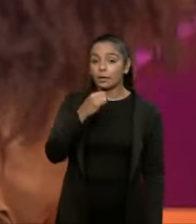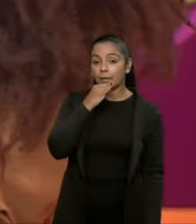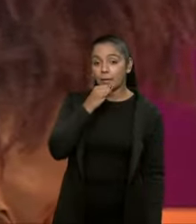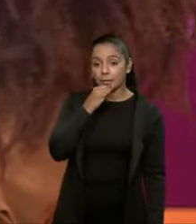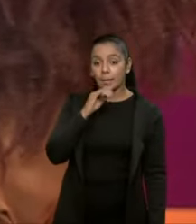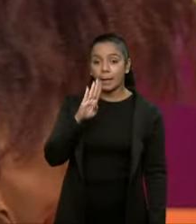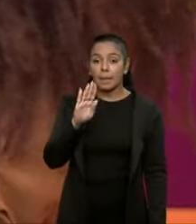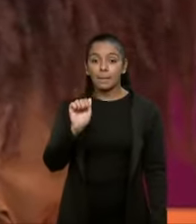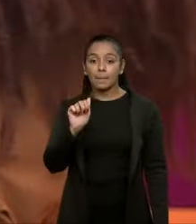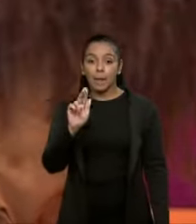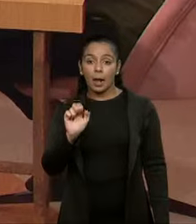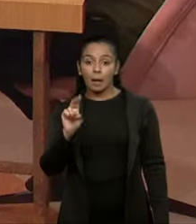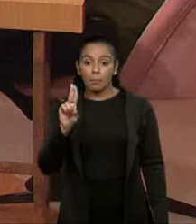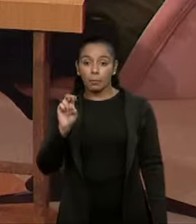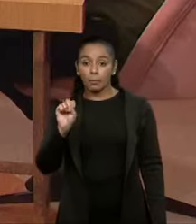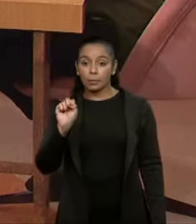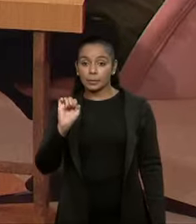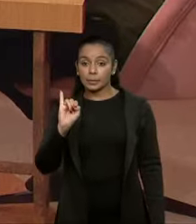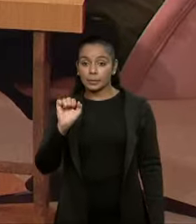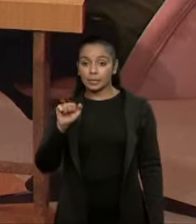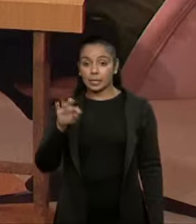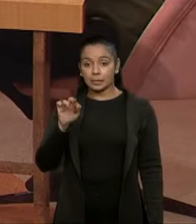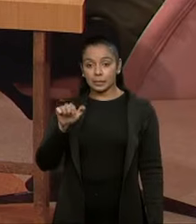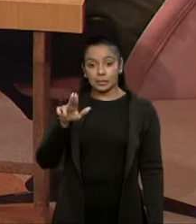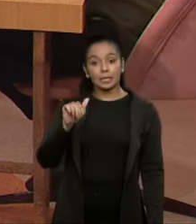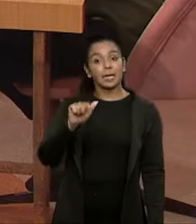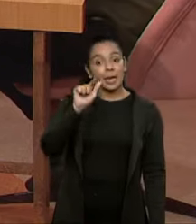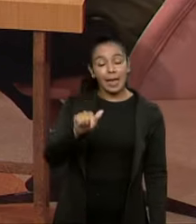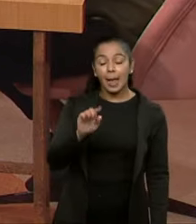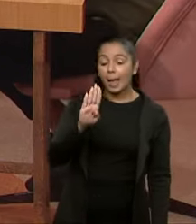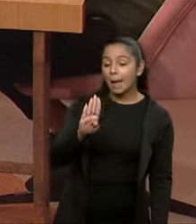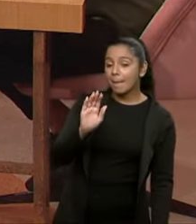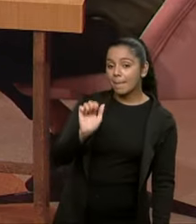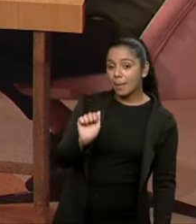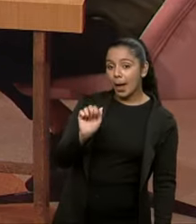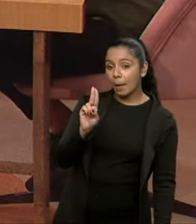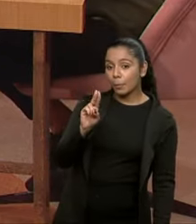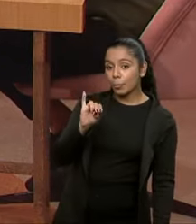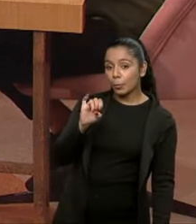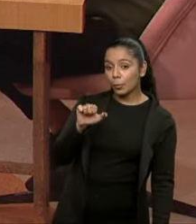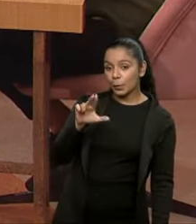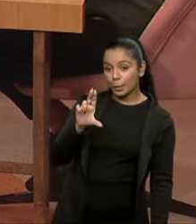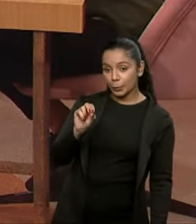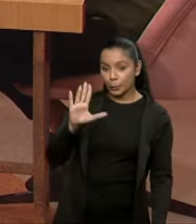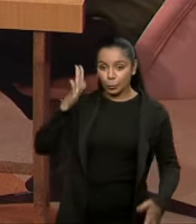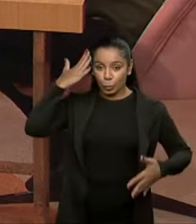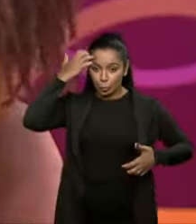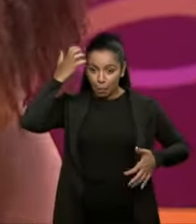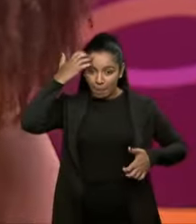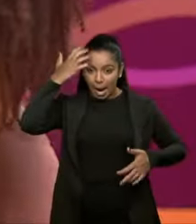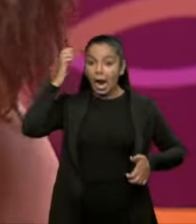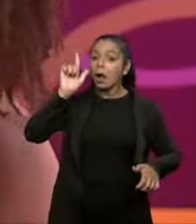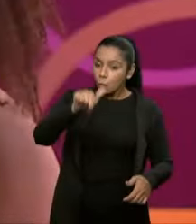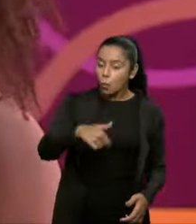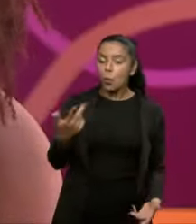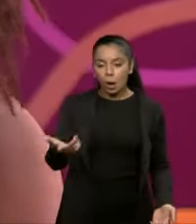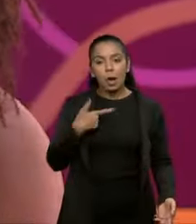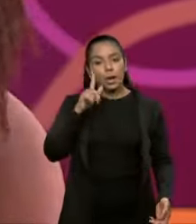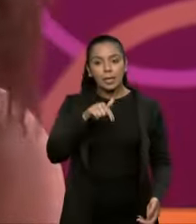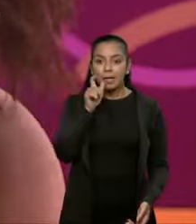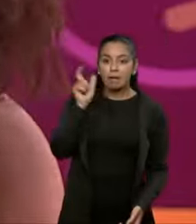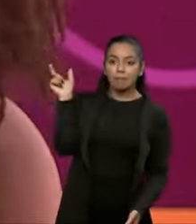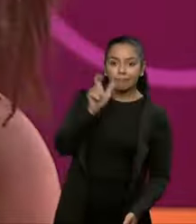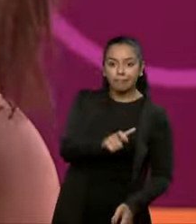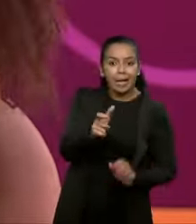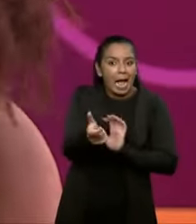Babu Santana, né? Ah, Babu, que, o apelido que era vem, de babuíno. Exato. Né? Dessa perspectiva, né? Do babuíno, do macaco, que é um, né, uma ofensa